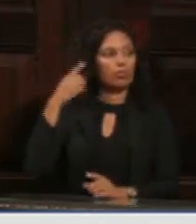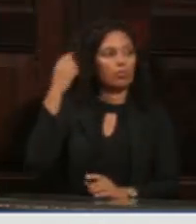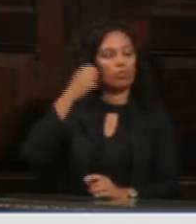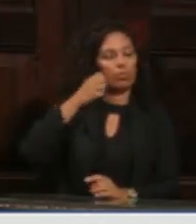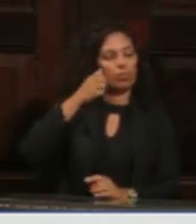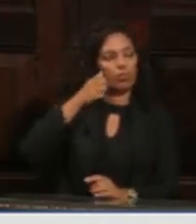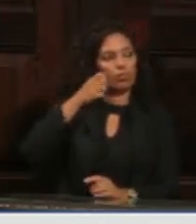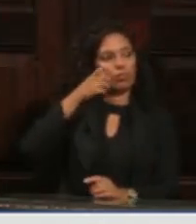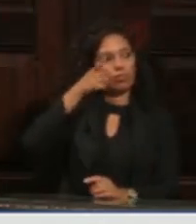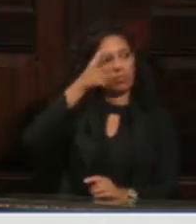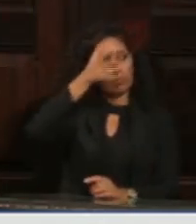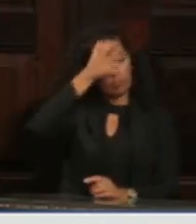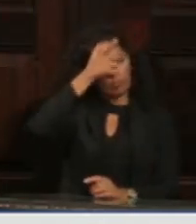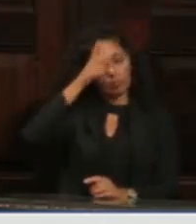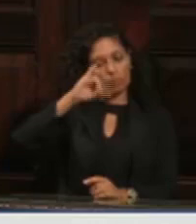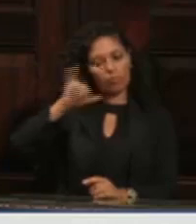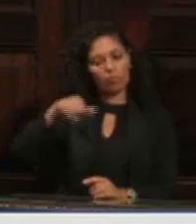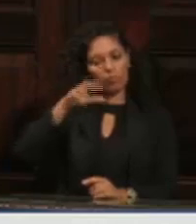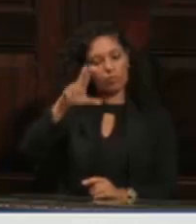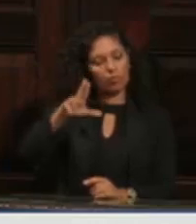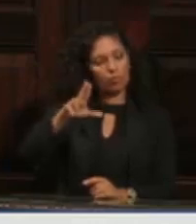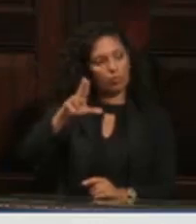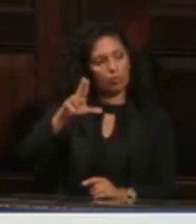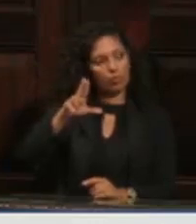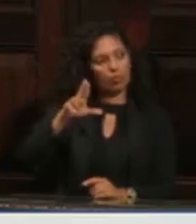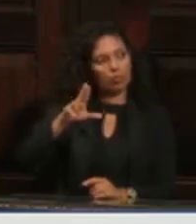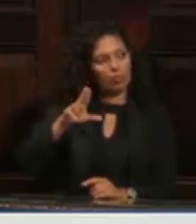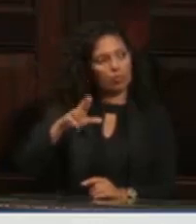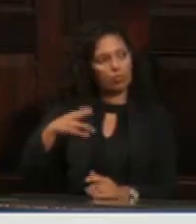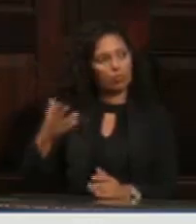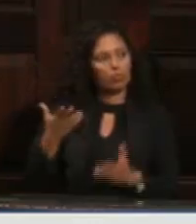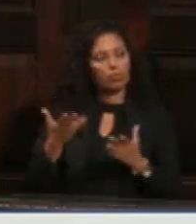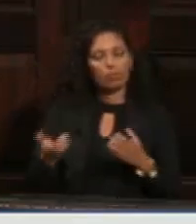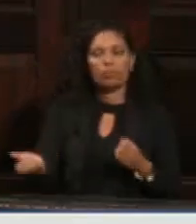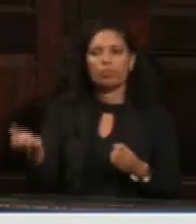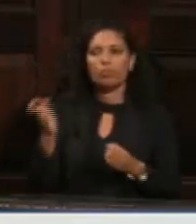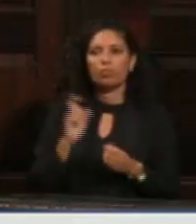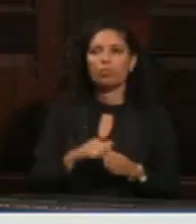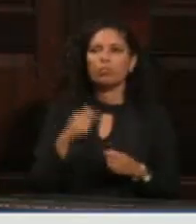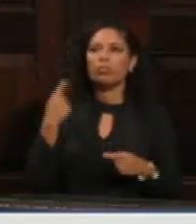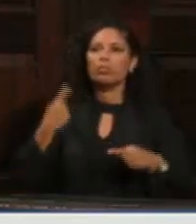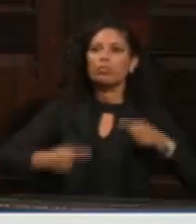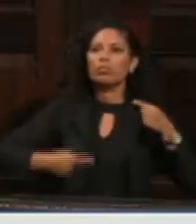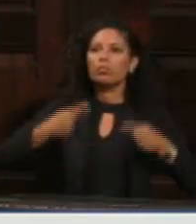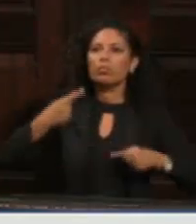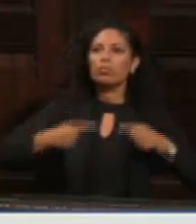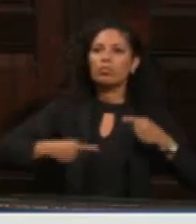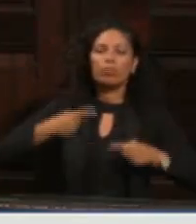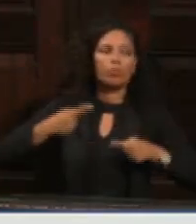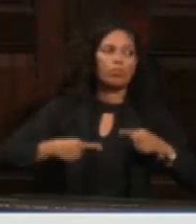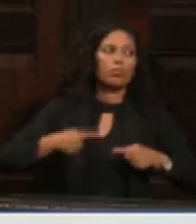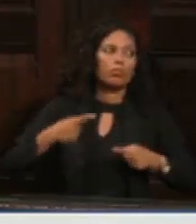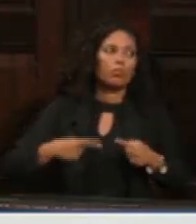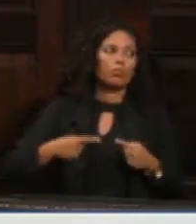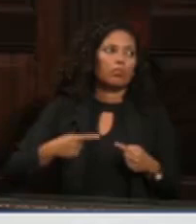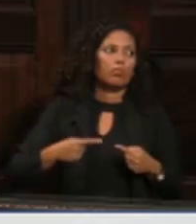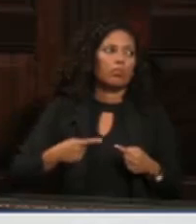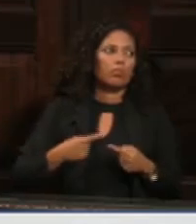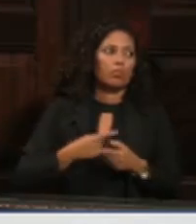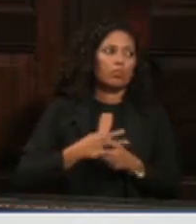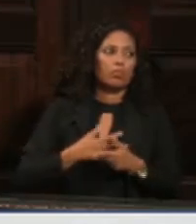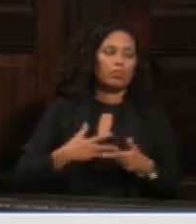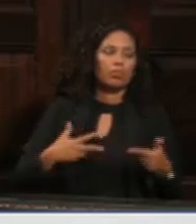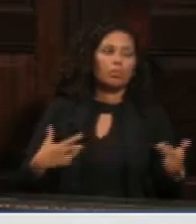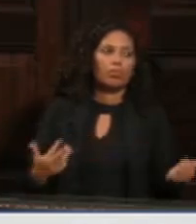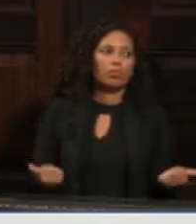eu quero hoje voltar a discutir as barbaridades que